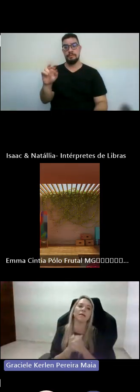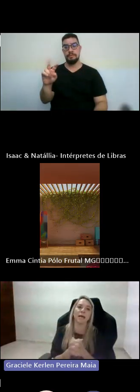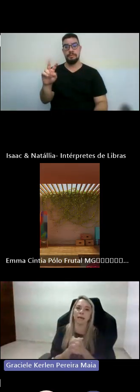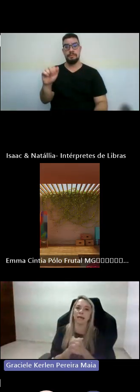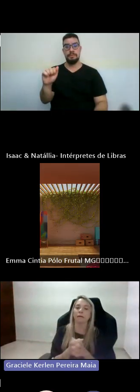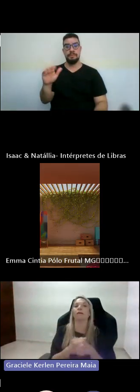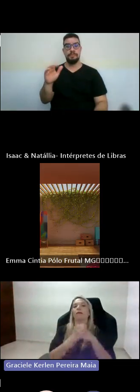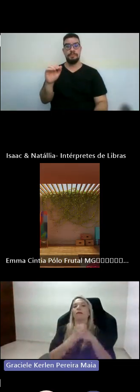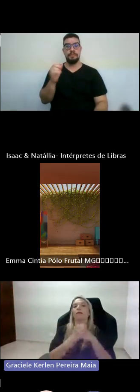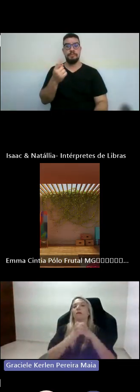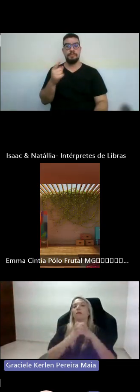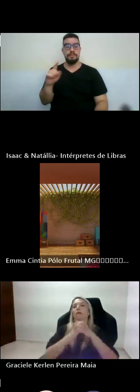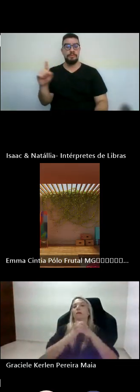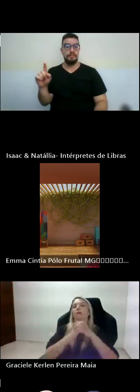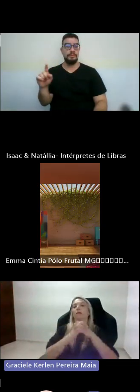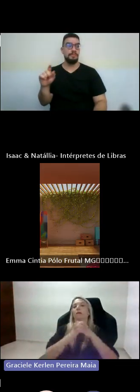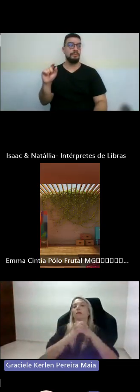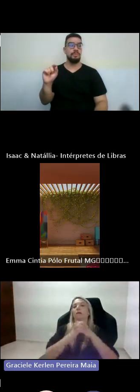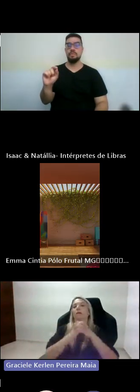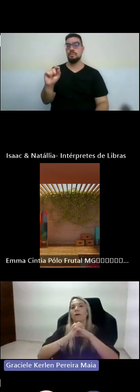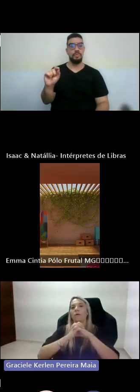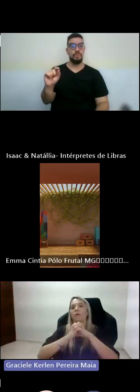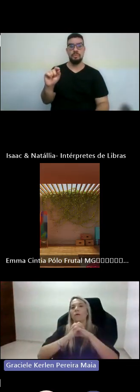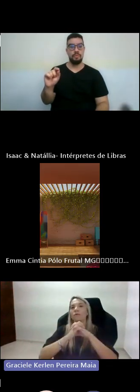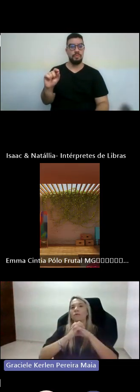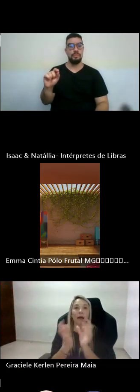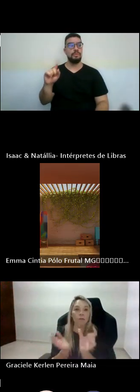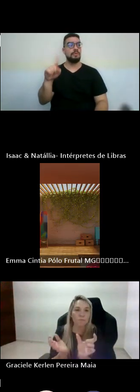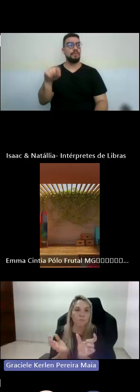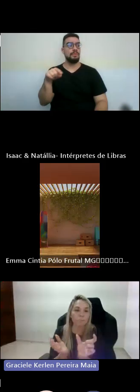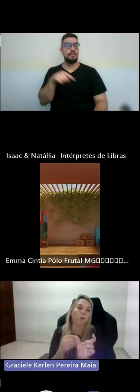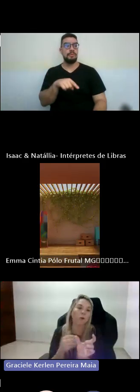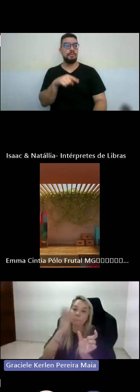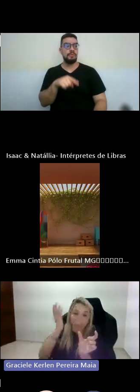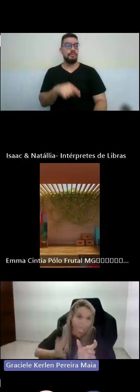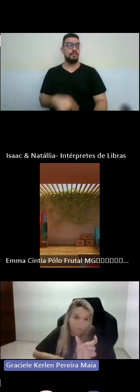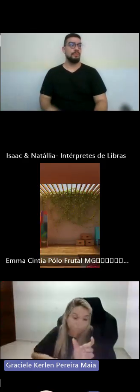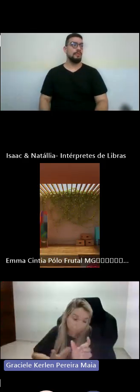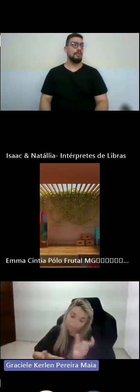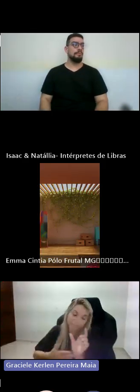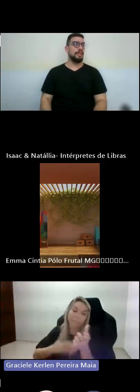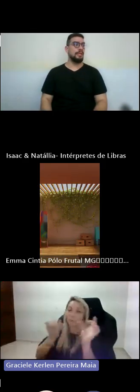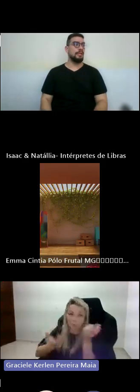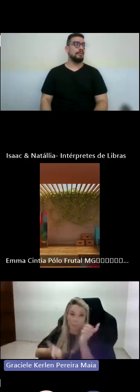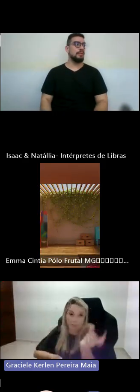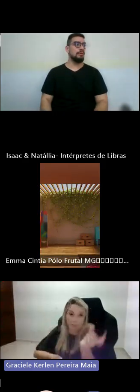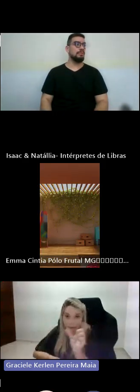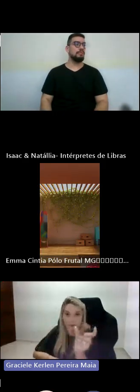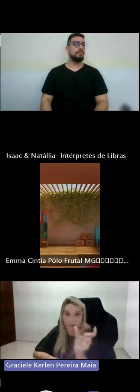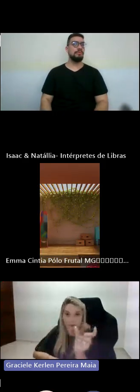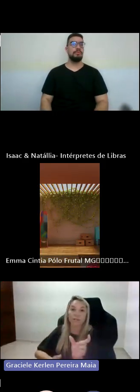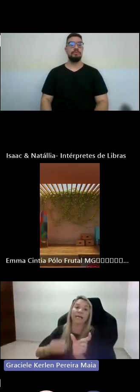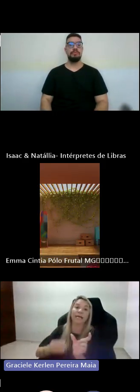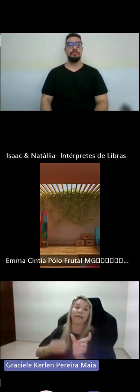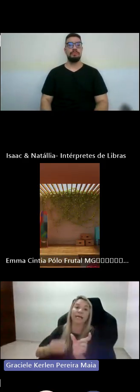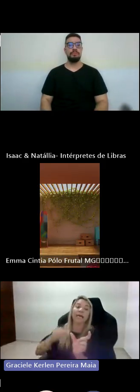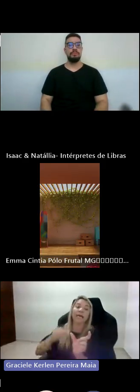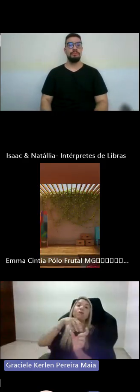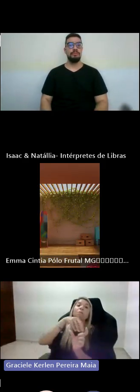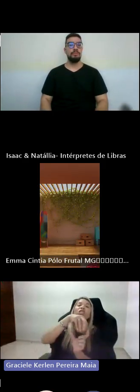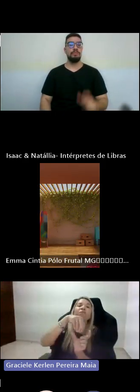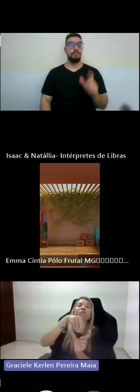A derivação, o que é? A gente tem um sinal ou uma palavra, que é a mesma coisa, sinal e